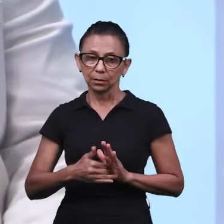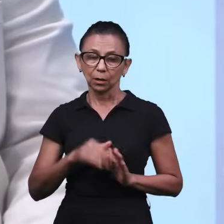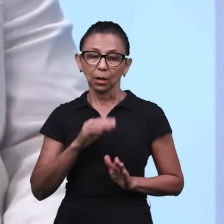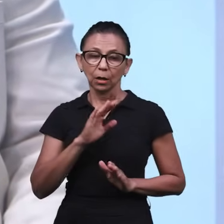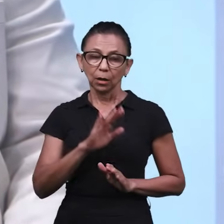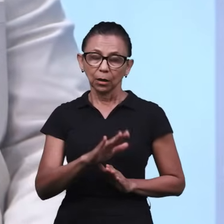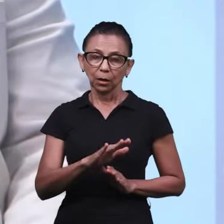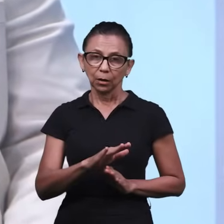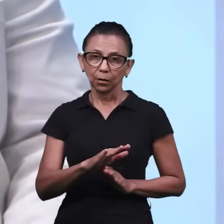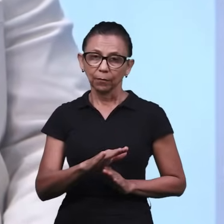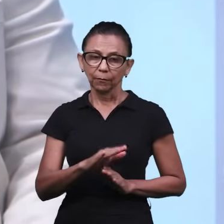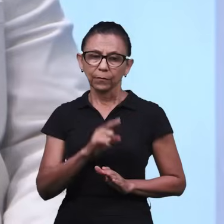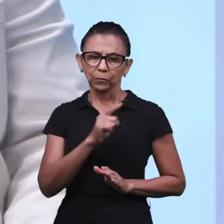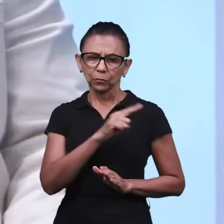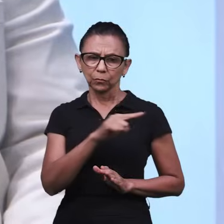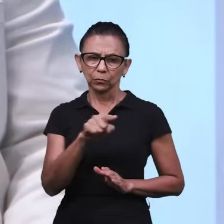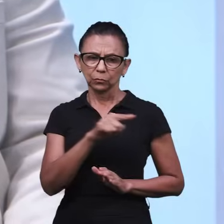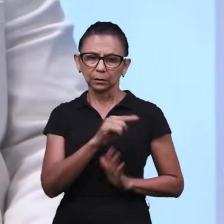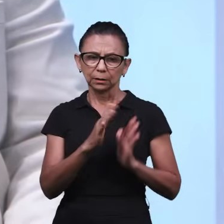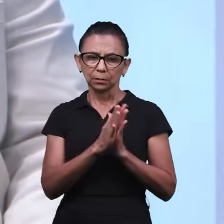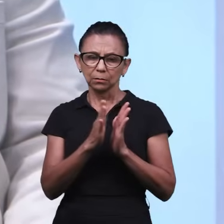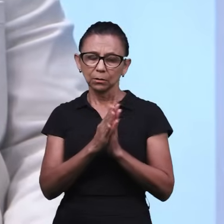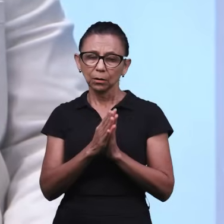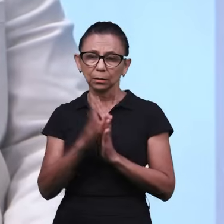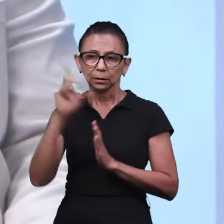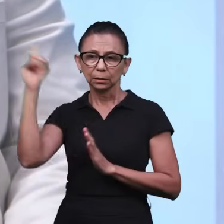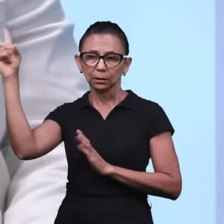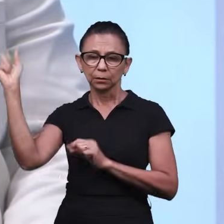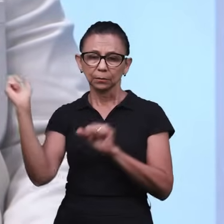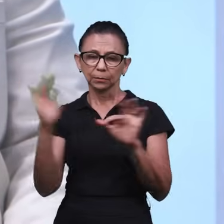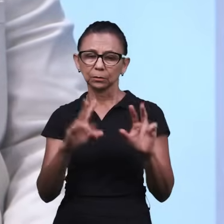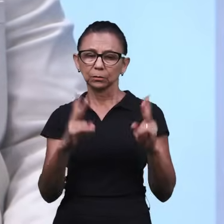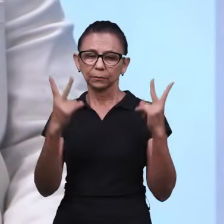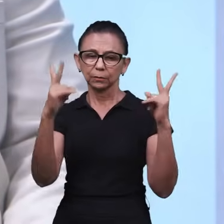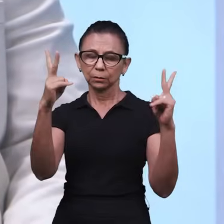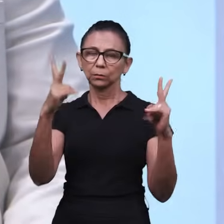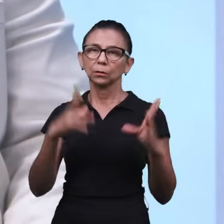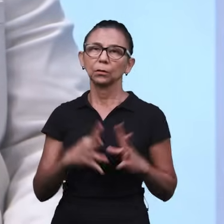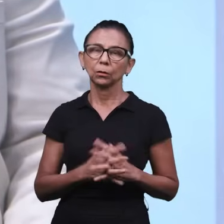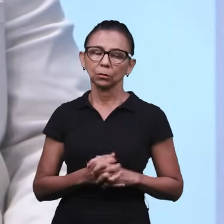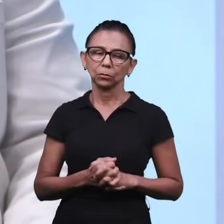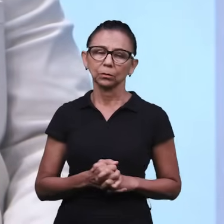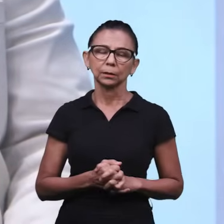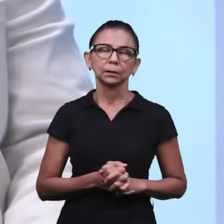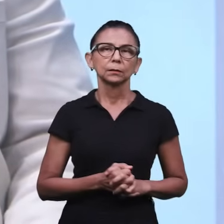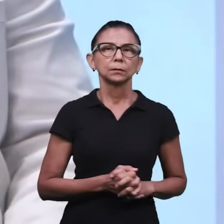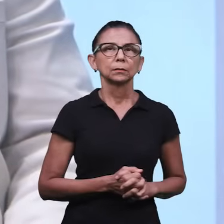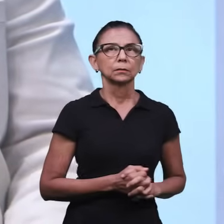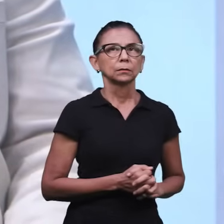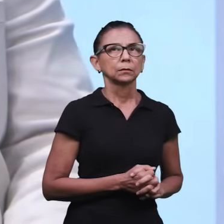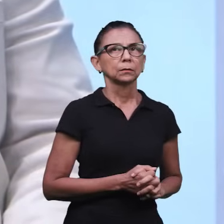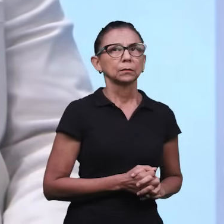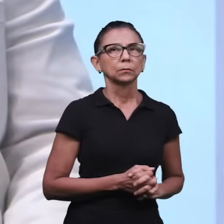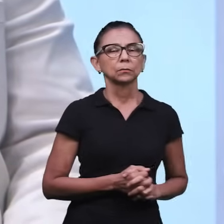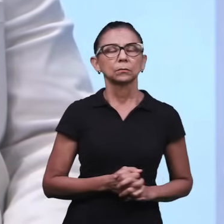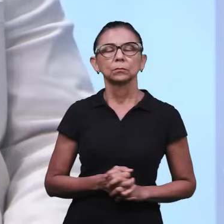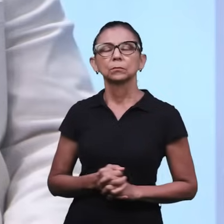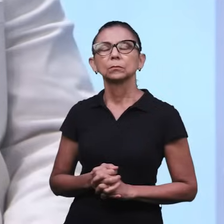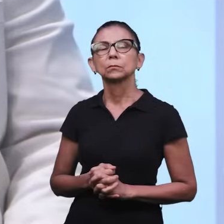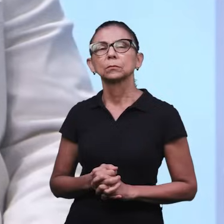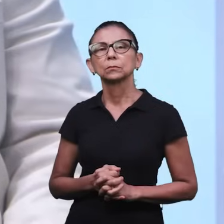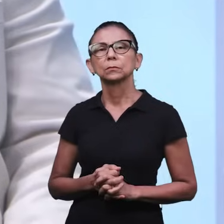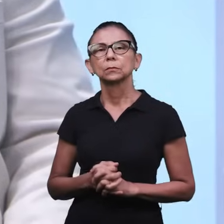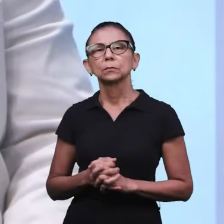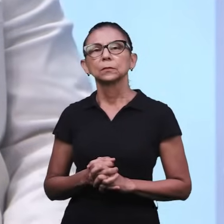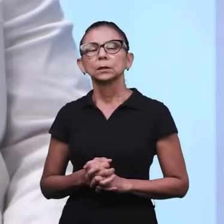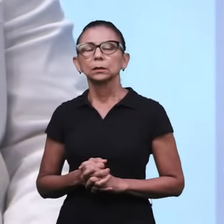isso para eles, porque na oração eles também vão ser vitoriosos. É verdade. Vão passar por um processo de adaptação. Todo esse processo que a doutora falou,